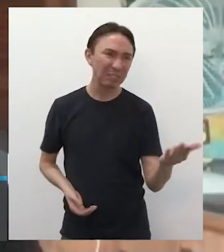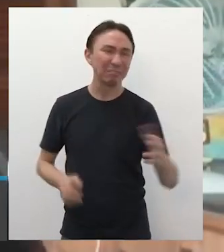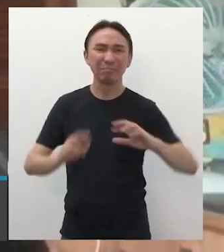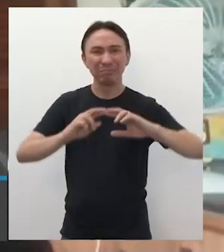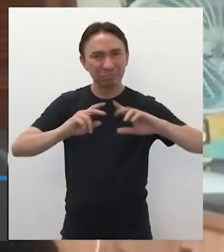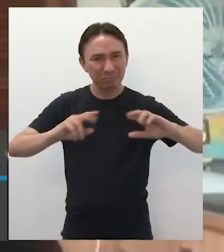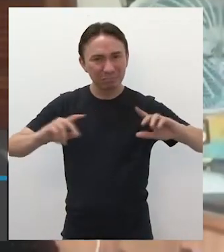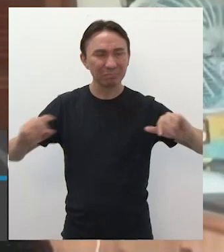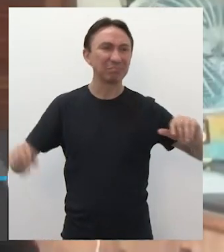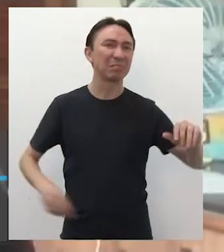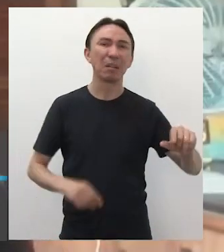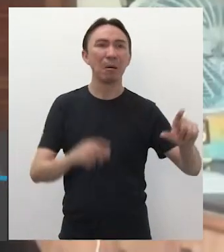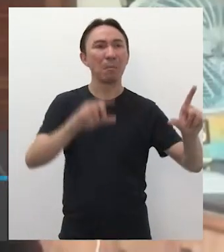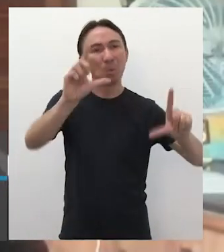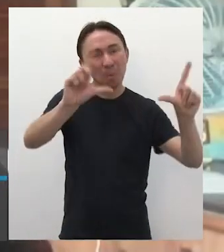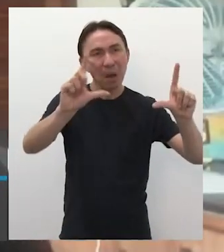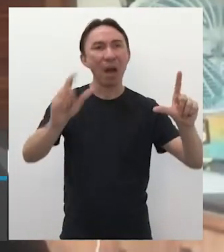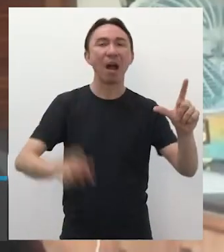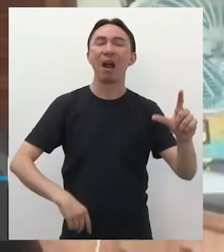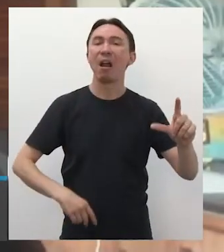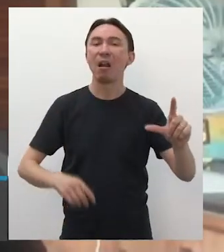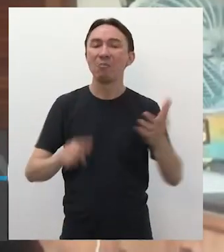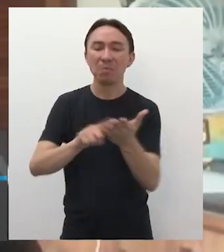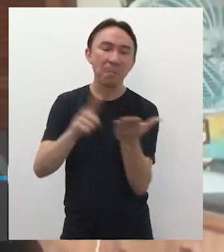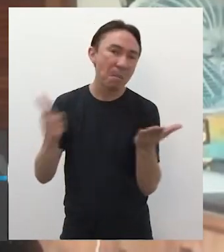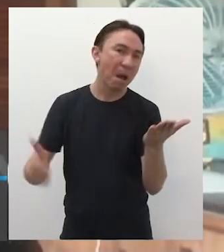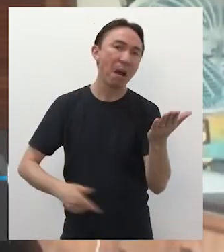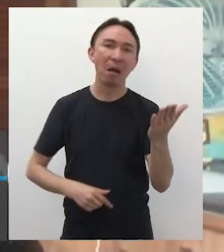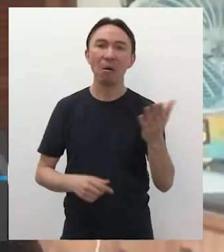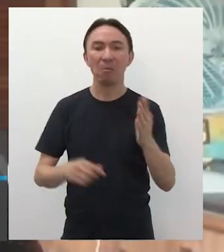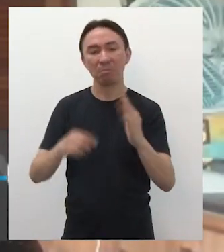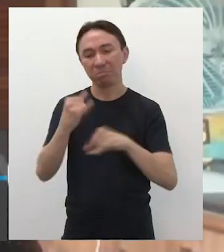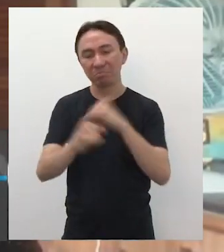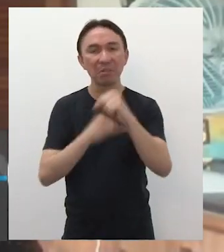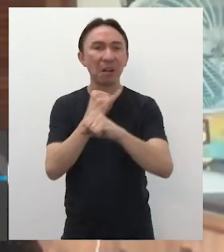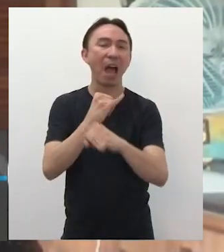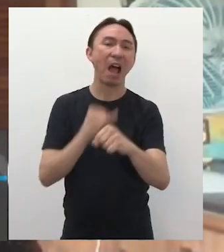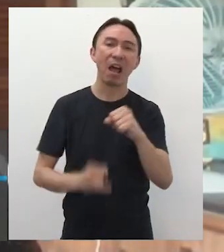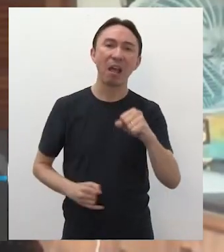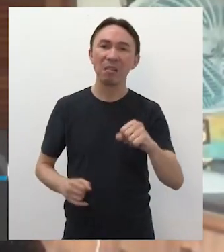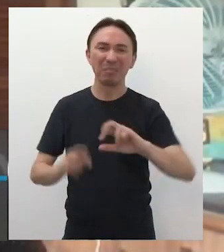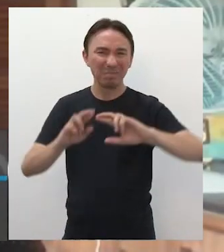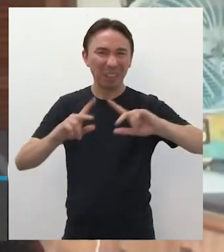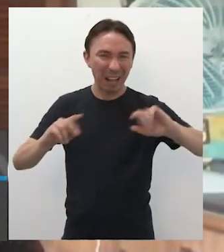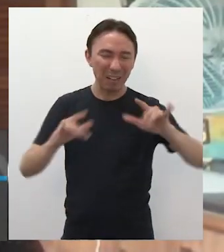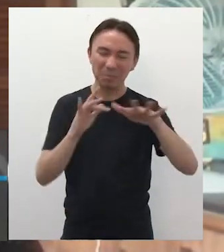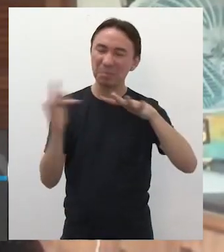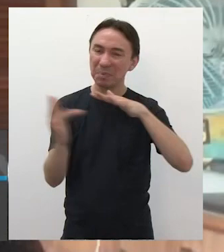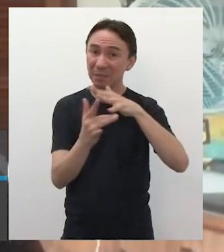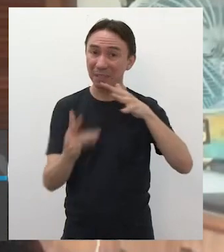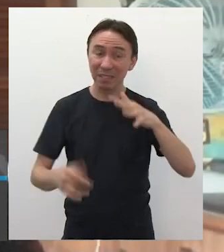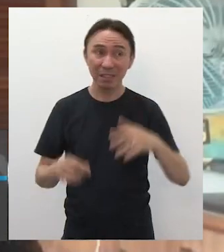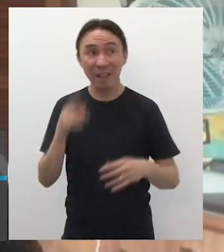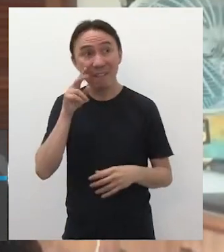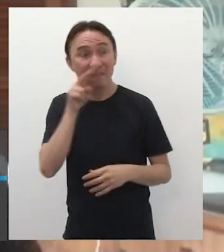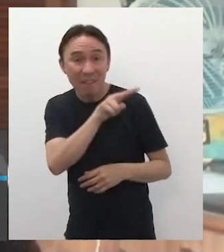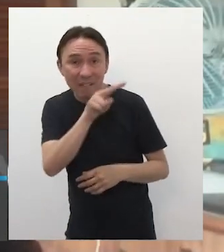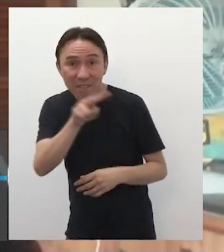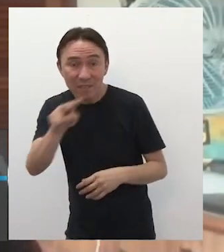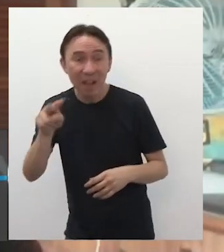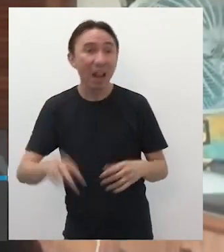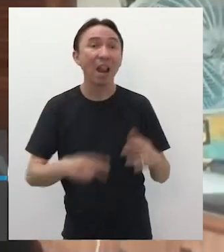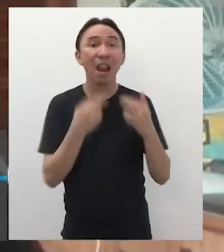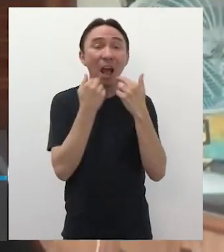diversos veículos de comunicação, é um grande exercício para nós que trabalhamos com educação, né? Porque é sempre muito mais fácil a